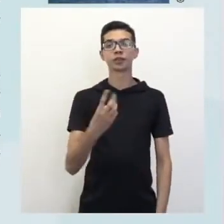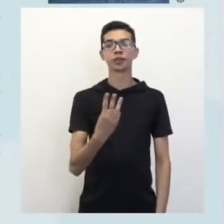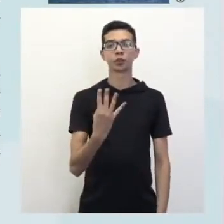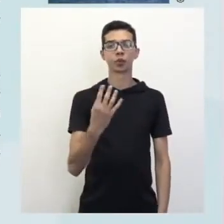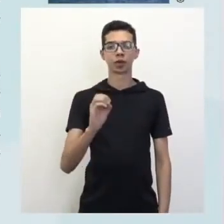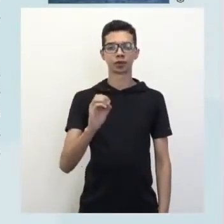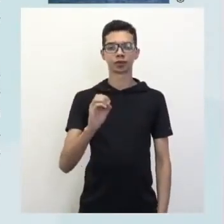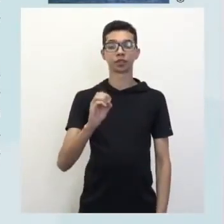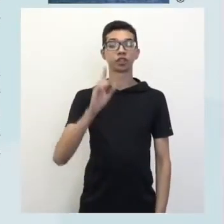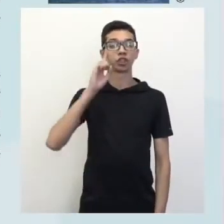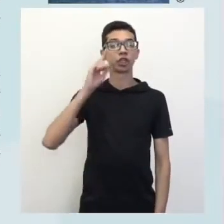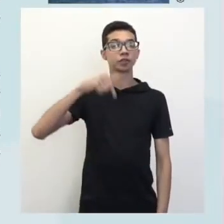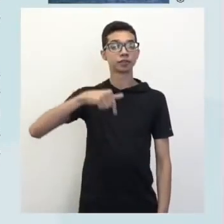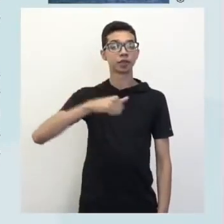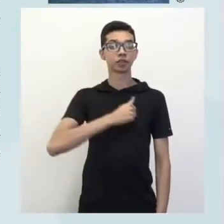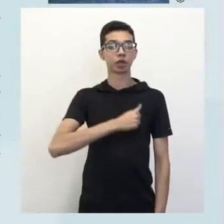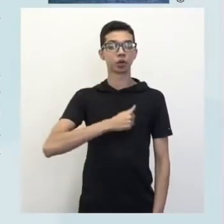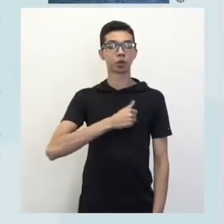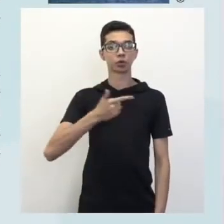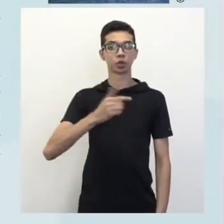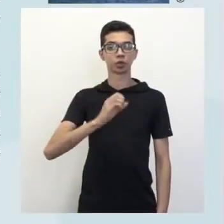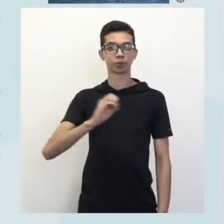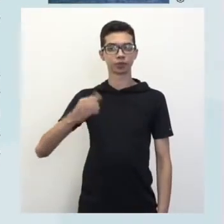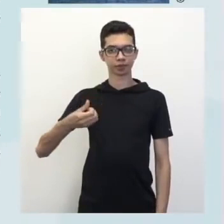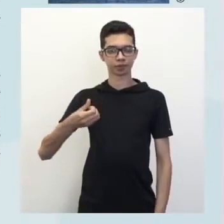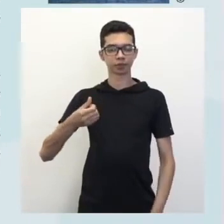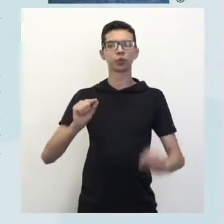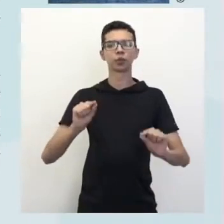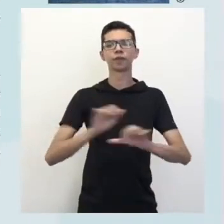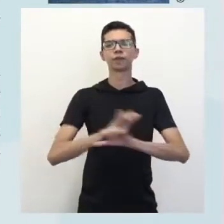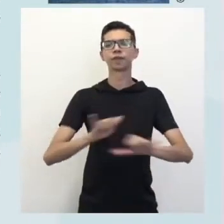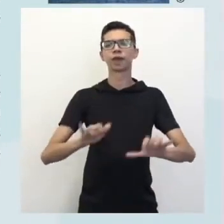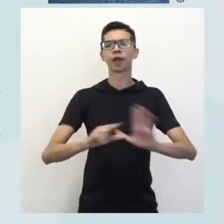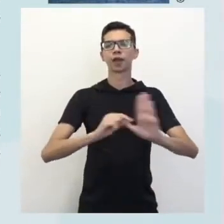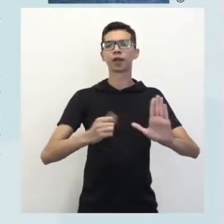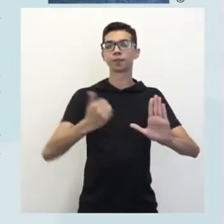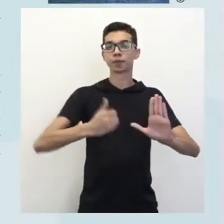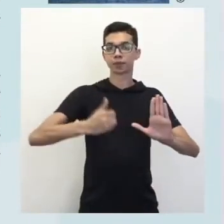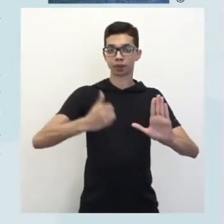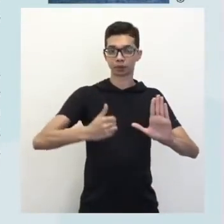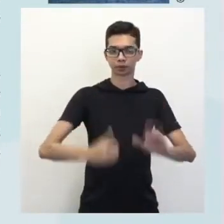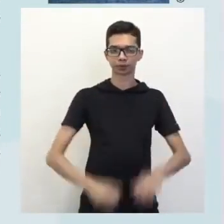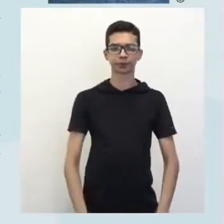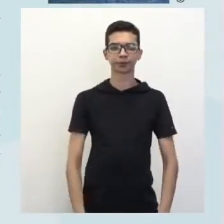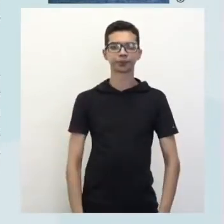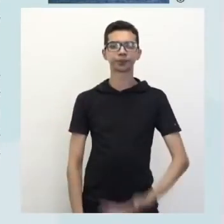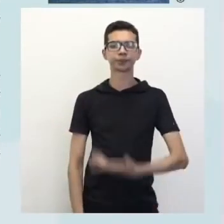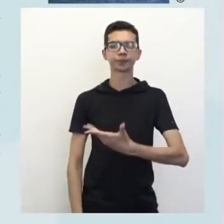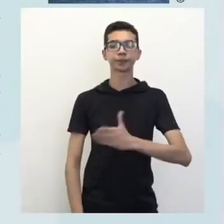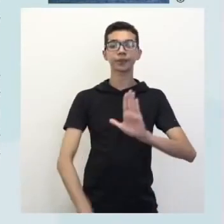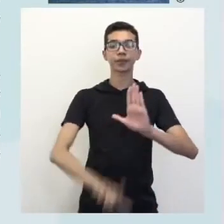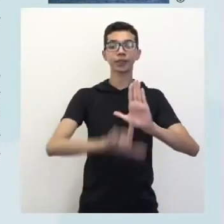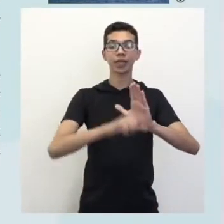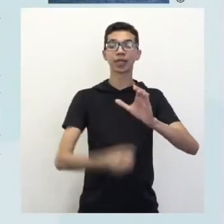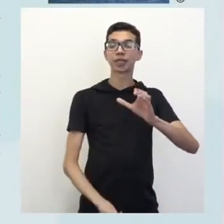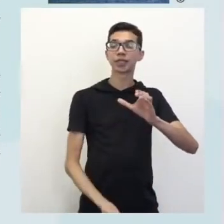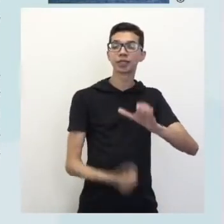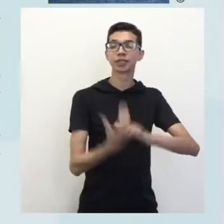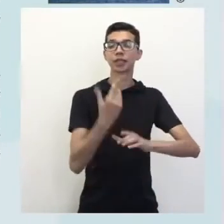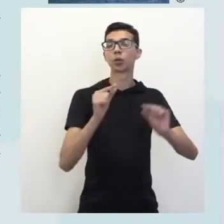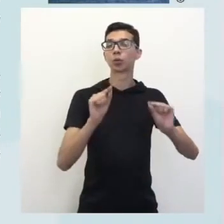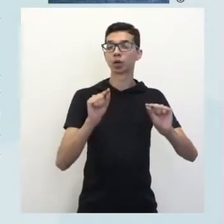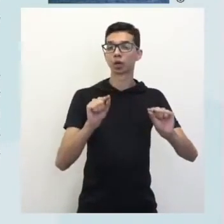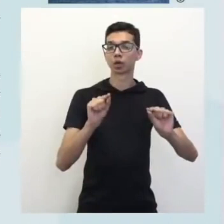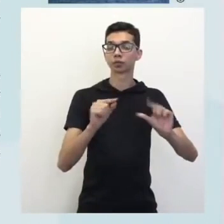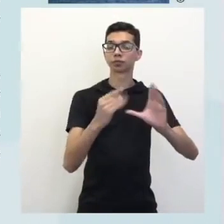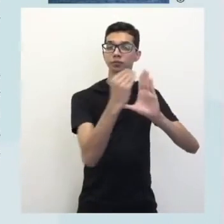2006, ela vai dizer o seguinte no seu artigo 1º. Esta lei cria mecanismos para coibir, ou seja, para fazer